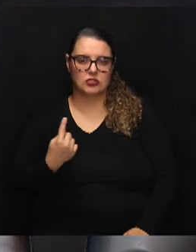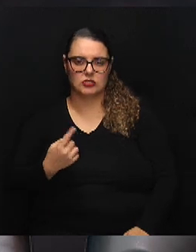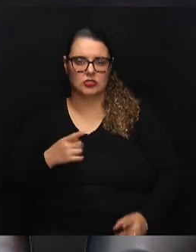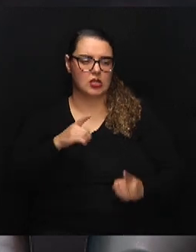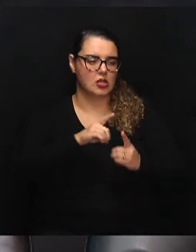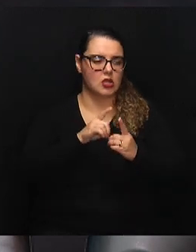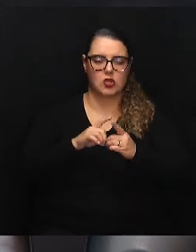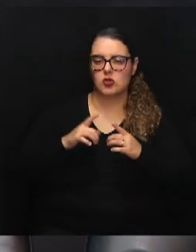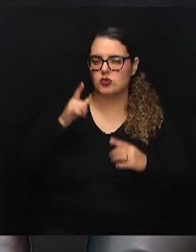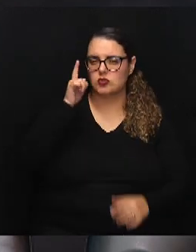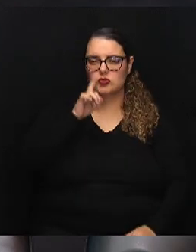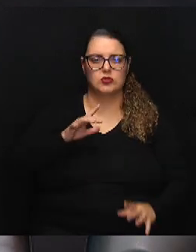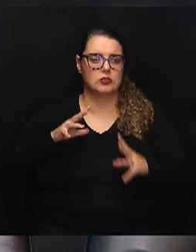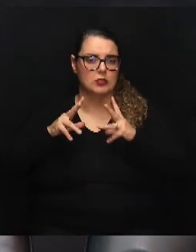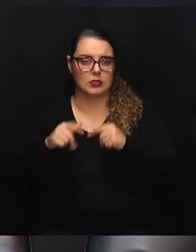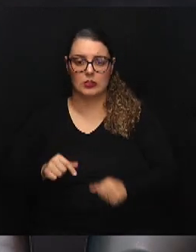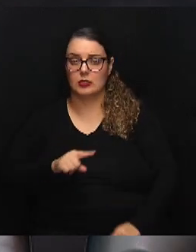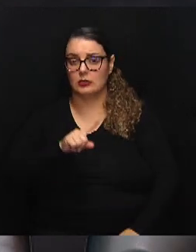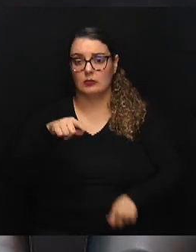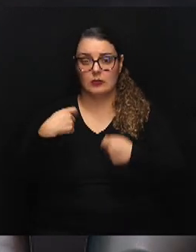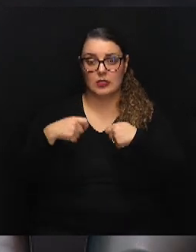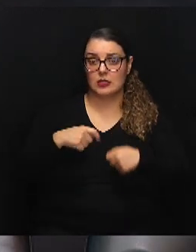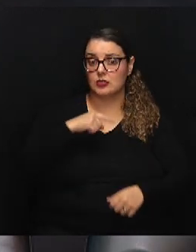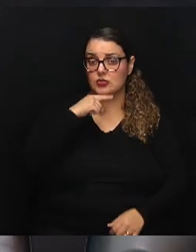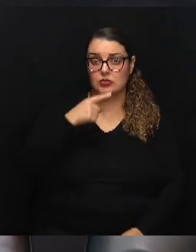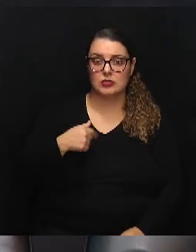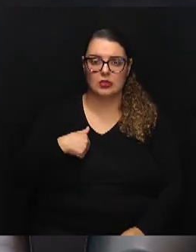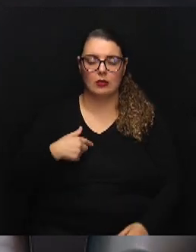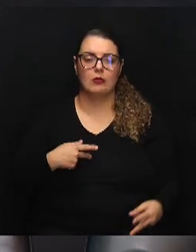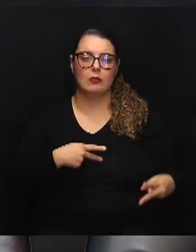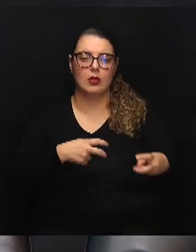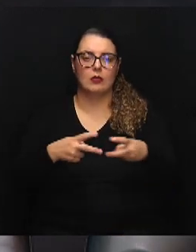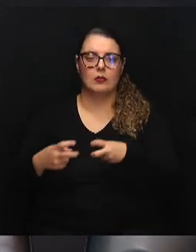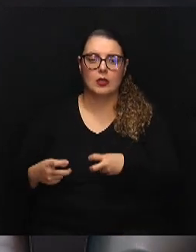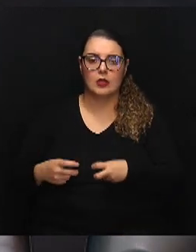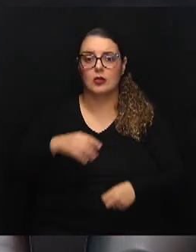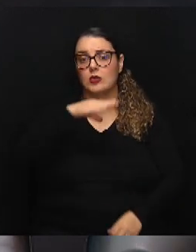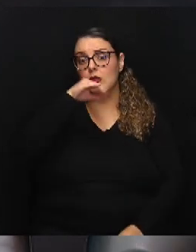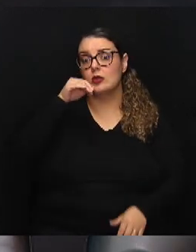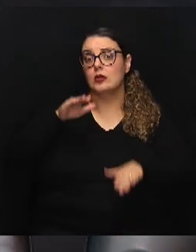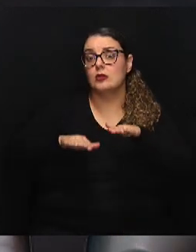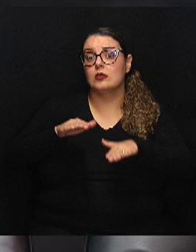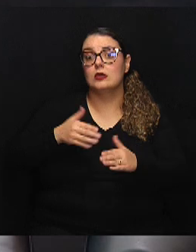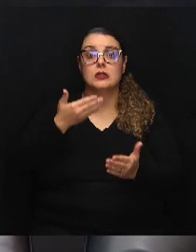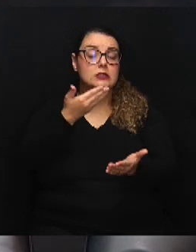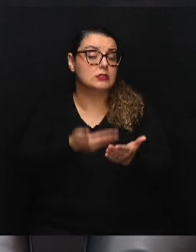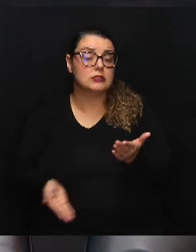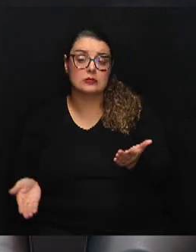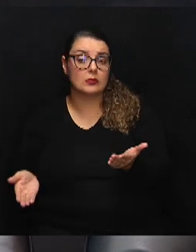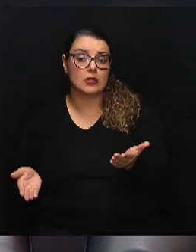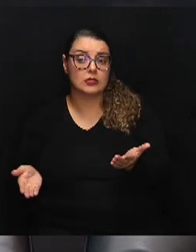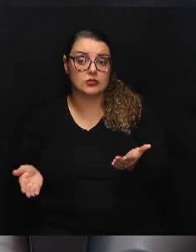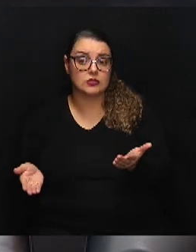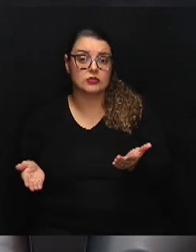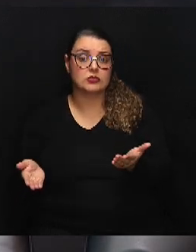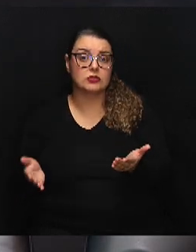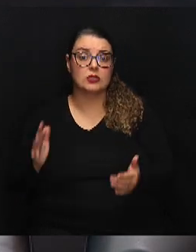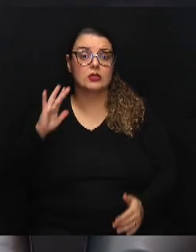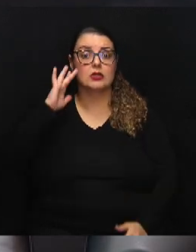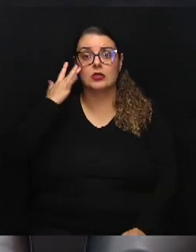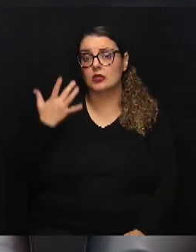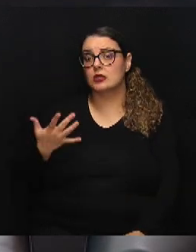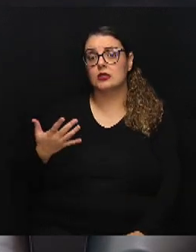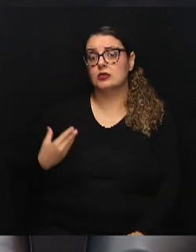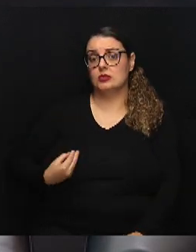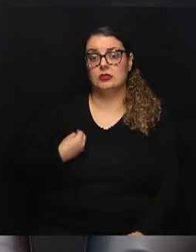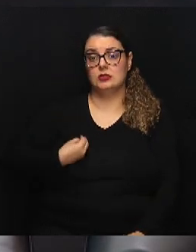tudo, você não precisa de ninguém, que eu percebo que os adolescentes muitas vezes se perdem e eles acham que, né, estão vivendo